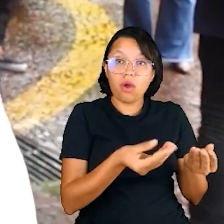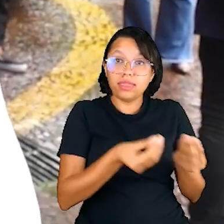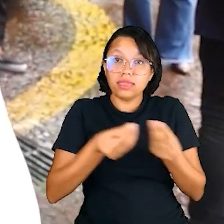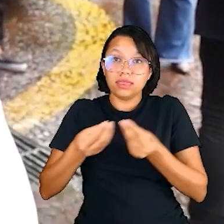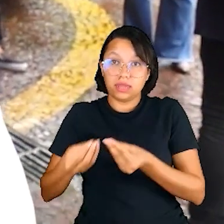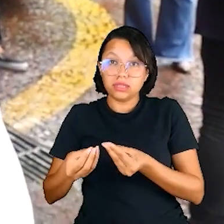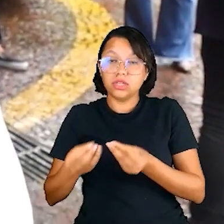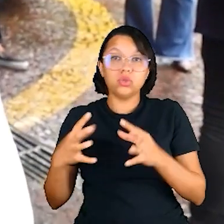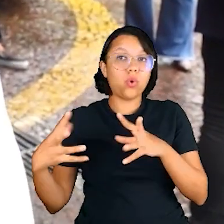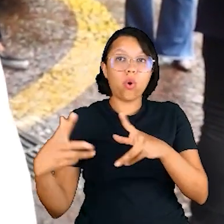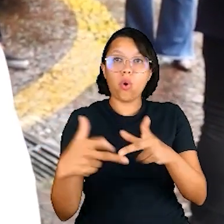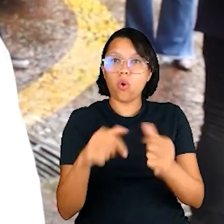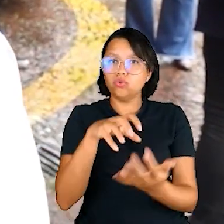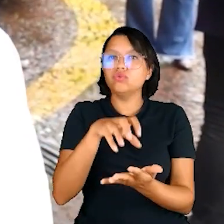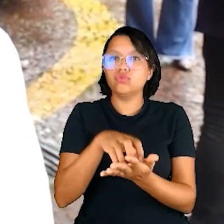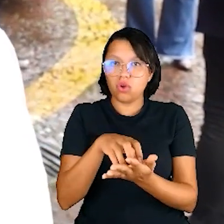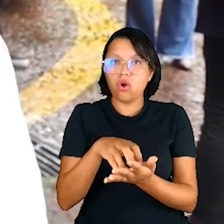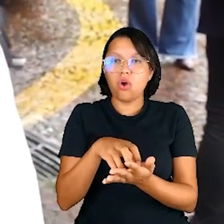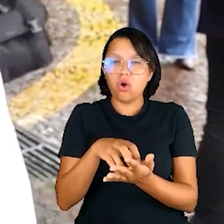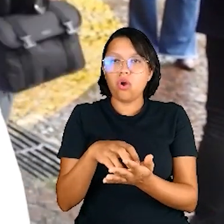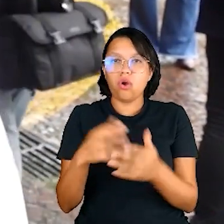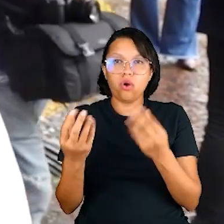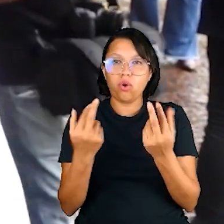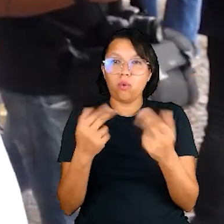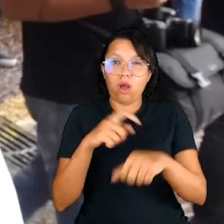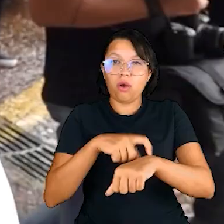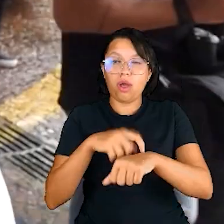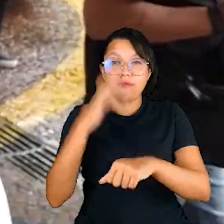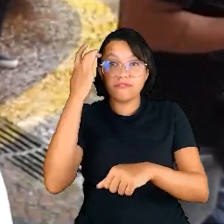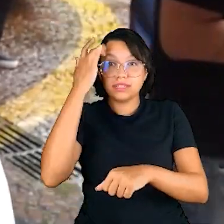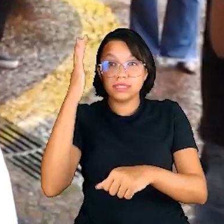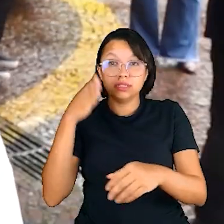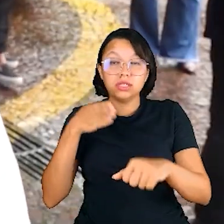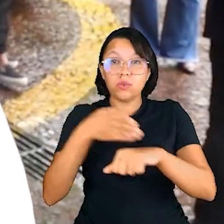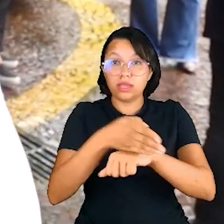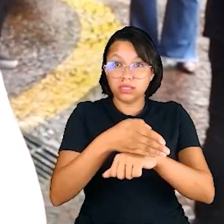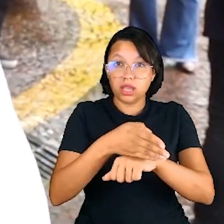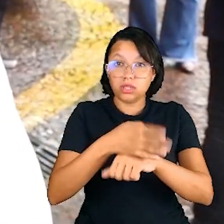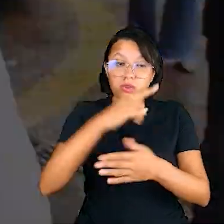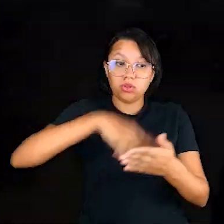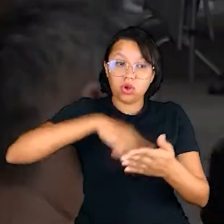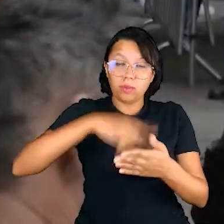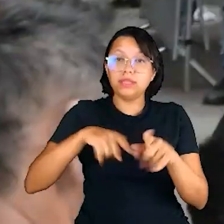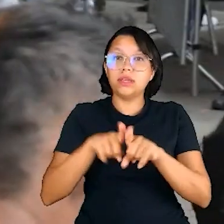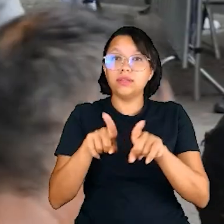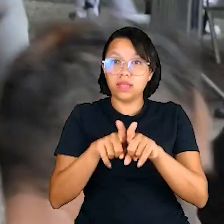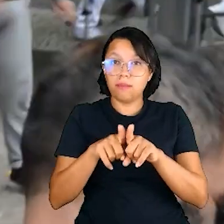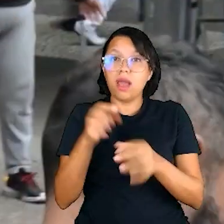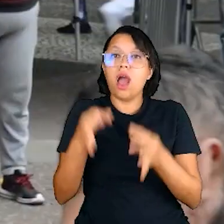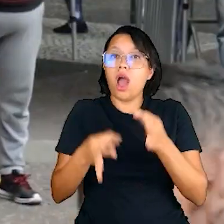trazer todos os órgãos ao mesmo tempo, facilitando o acesso à documentação e ao acesso à justiça.